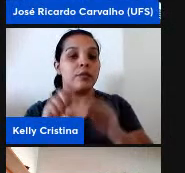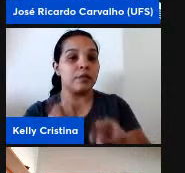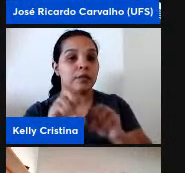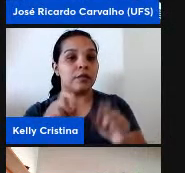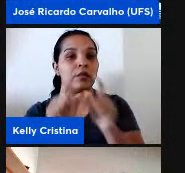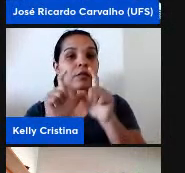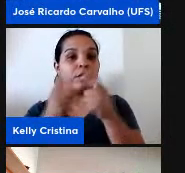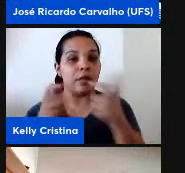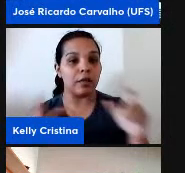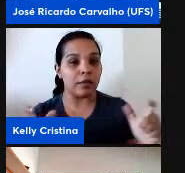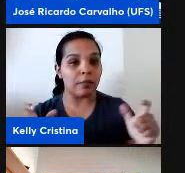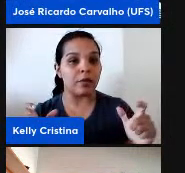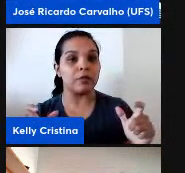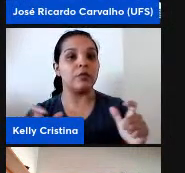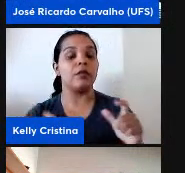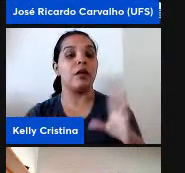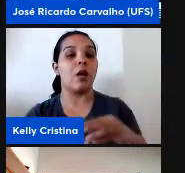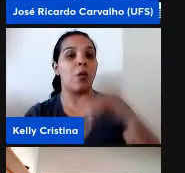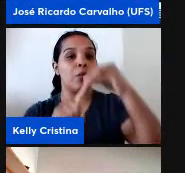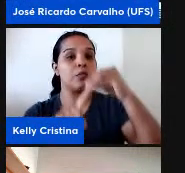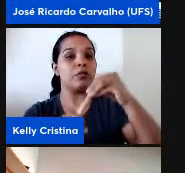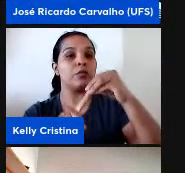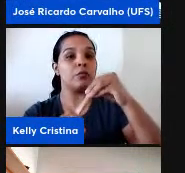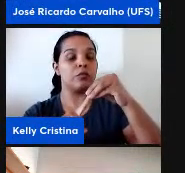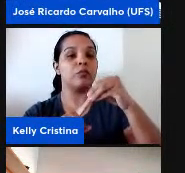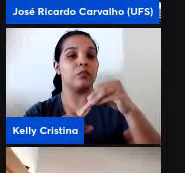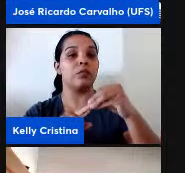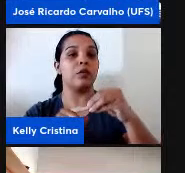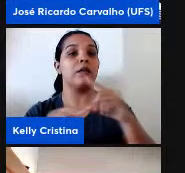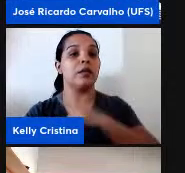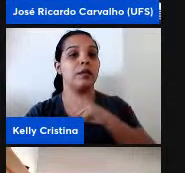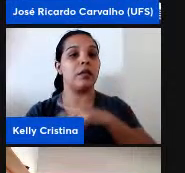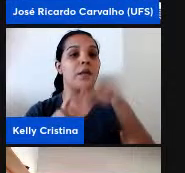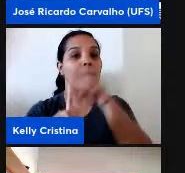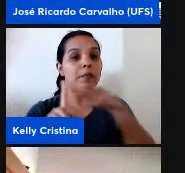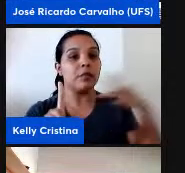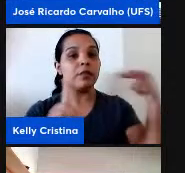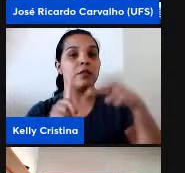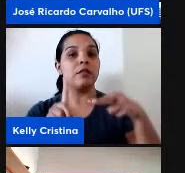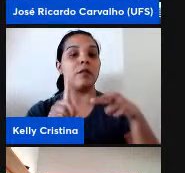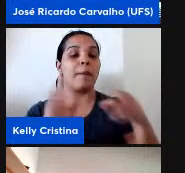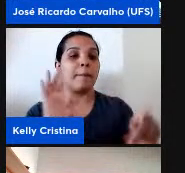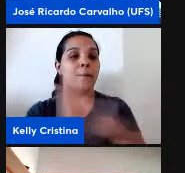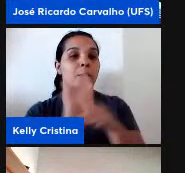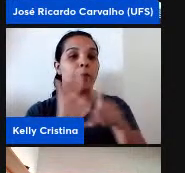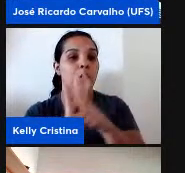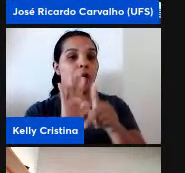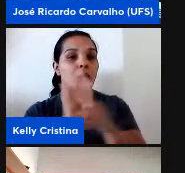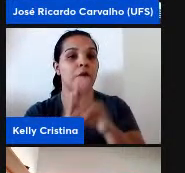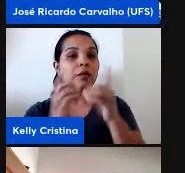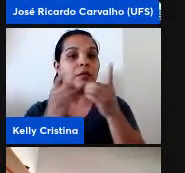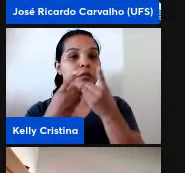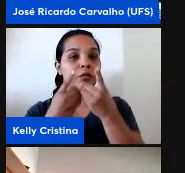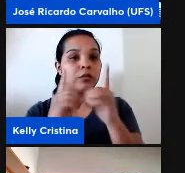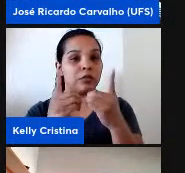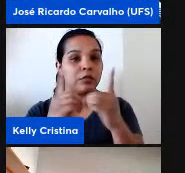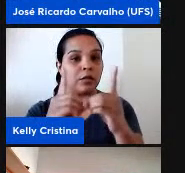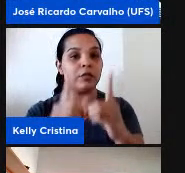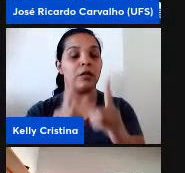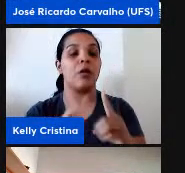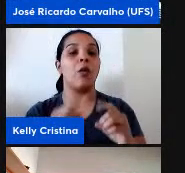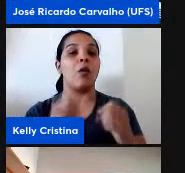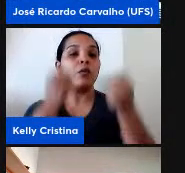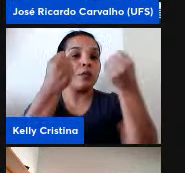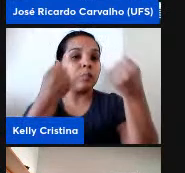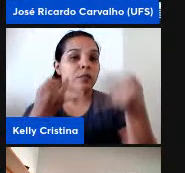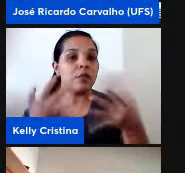esse é o único trabalho que ele tem, que tem uma perspectiva didática, né? Ele conta uma experiência que